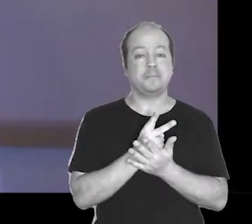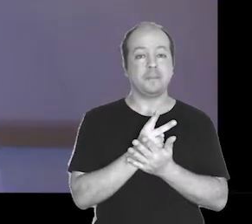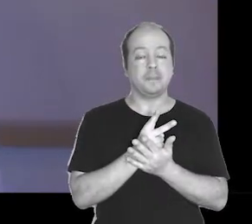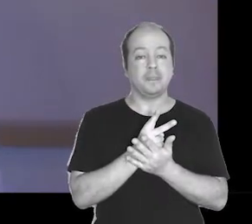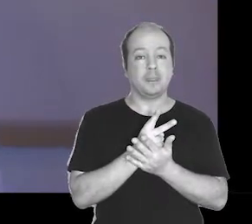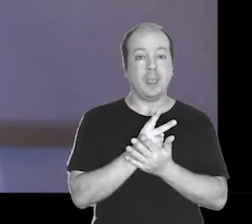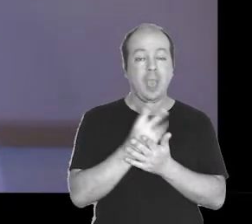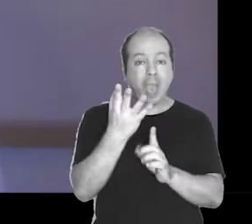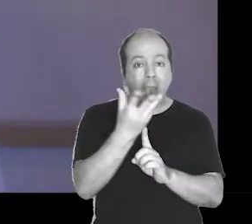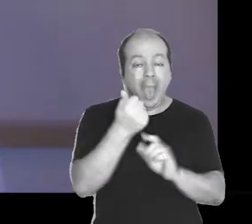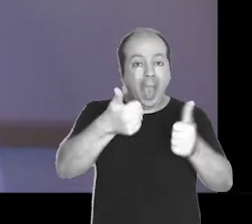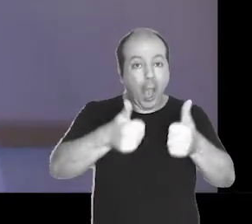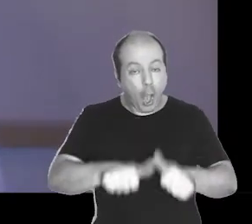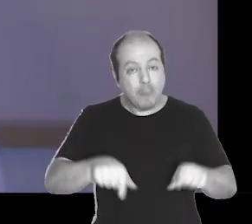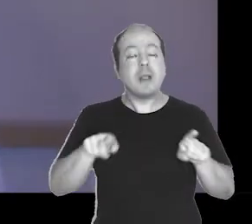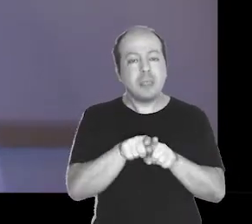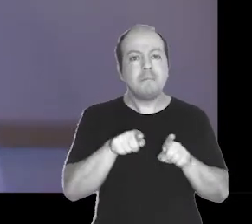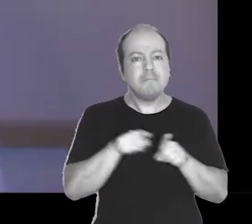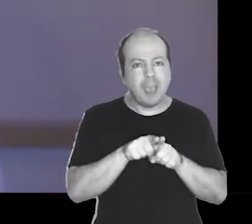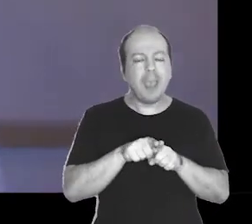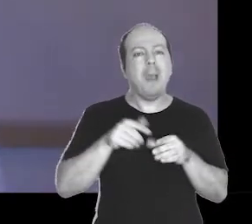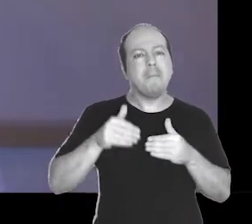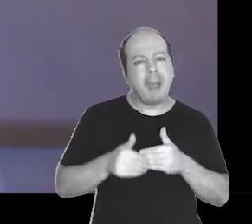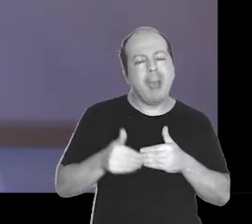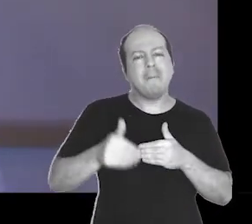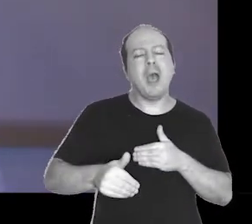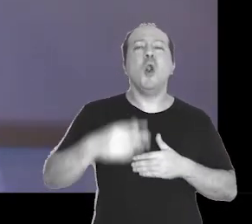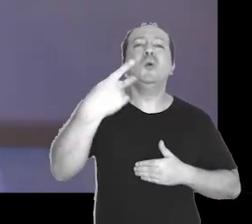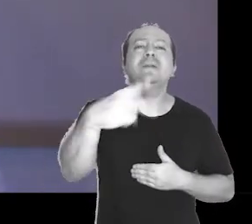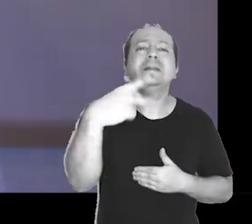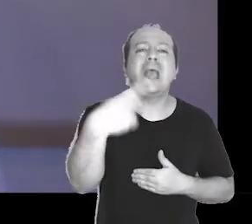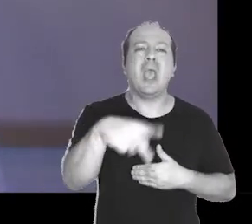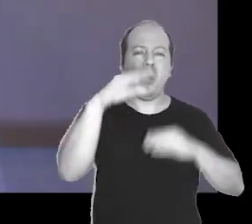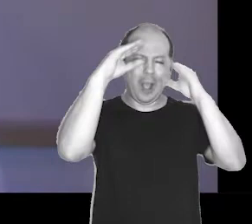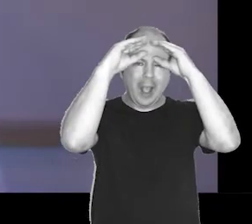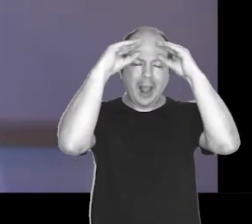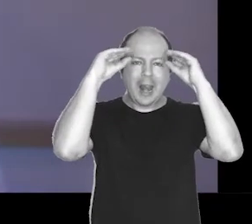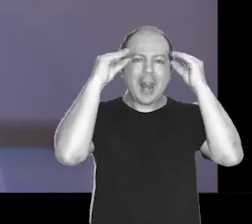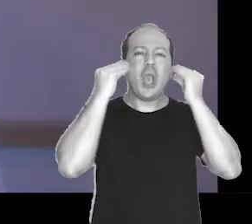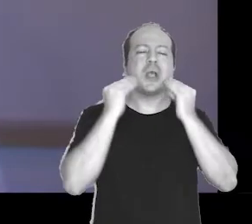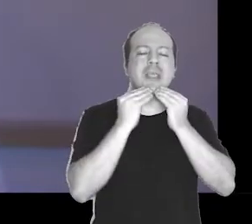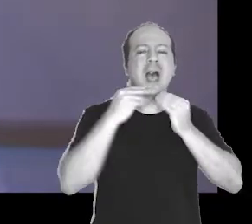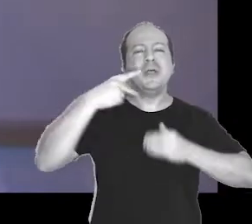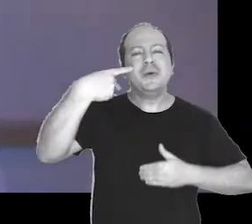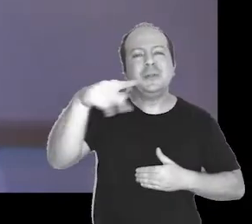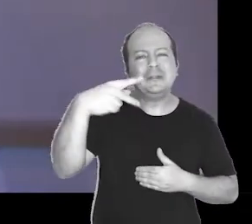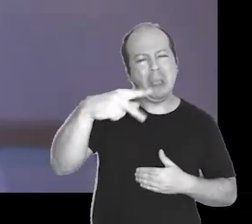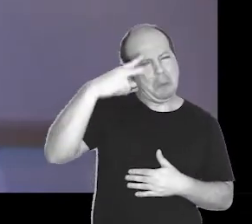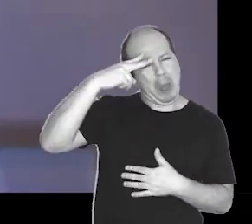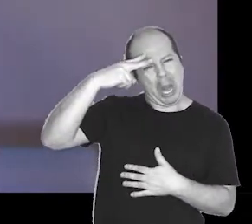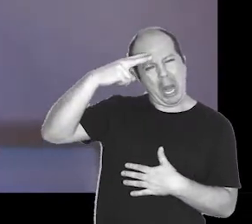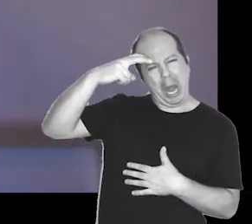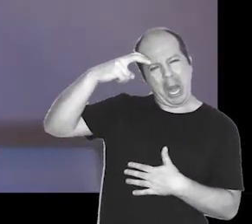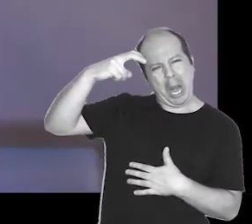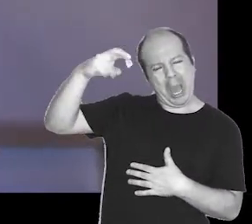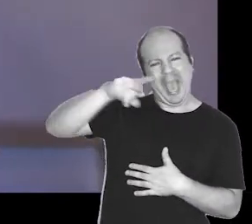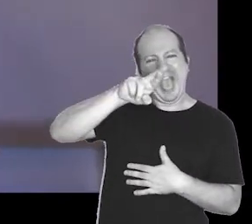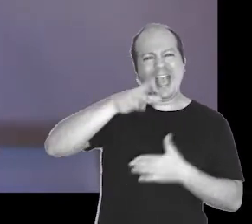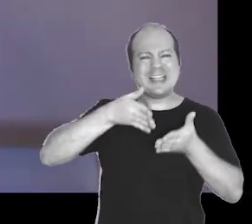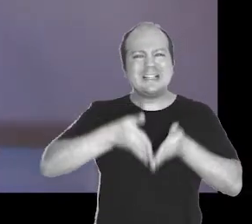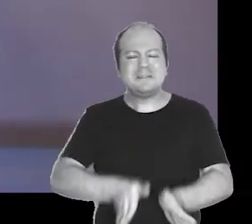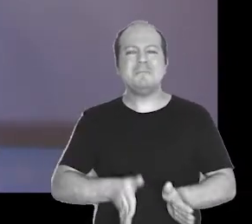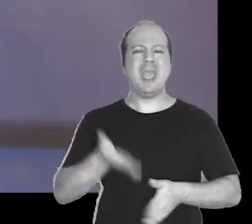um prolongamento do artista, mas no seu caso, Leonardo, no caso do maior gênio do